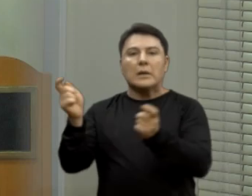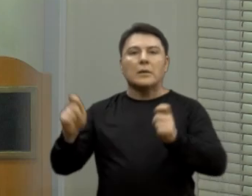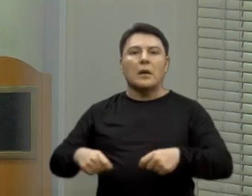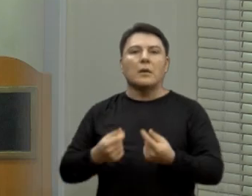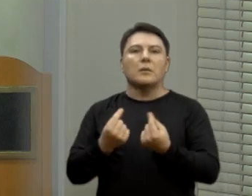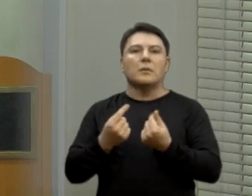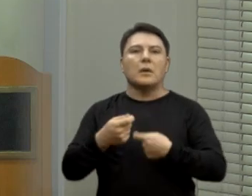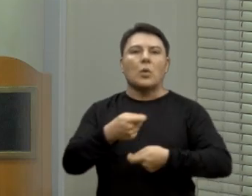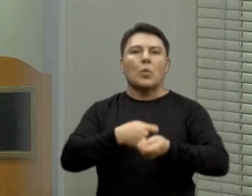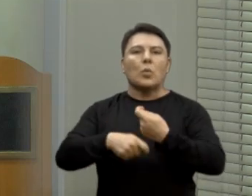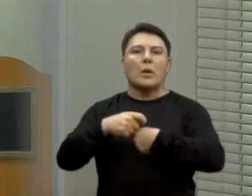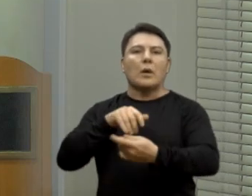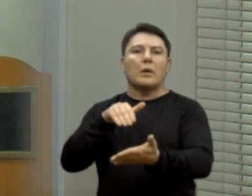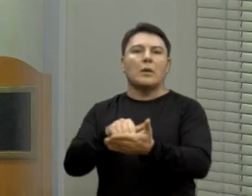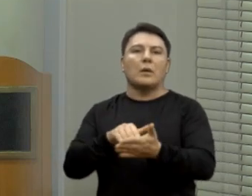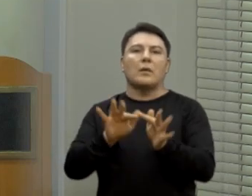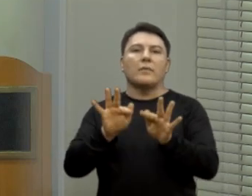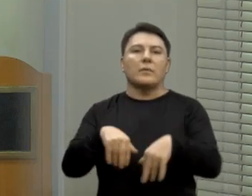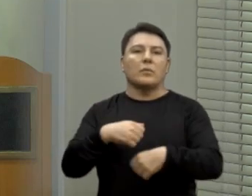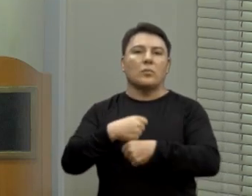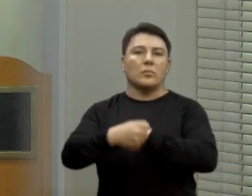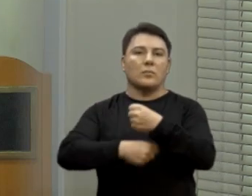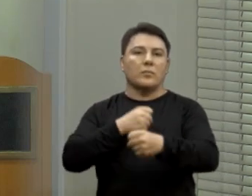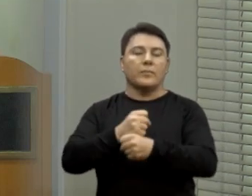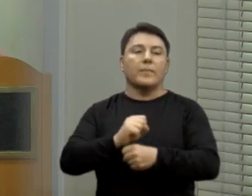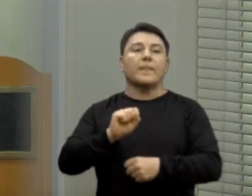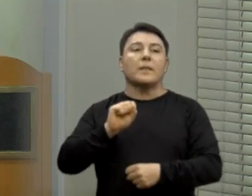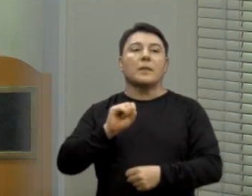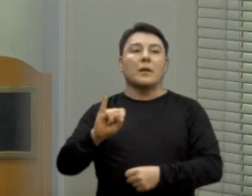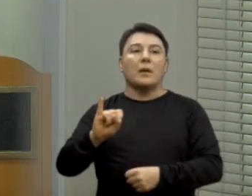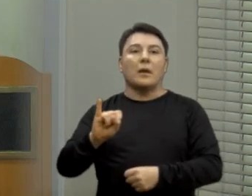muita grana até o fim do ano, se esses cargos